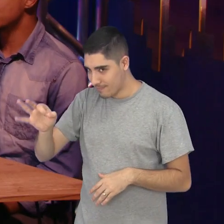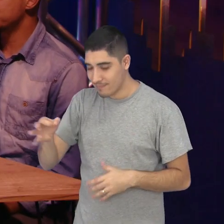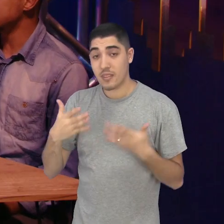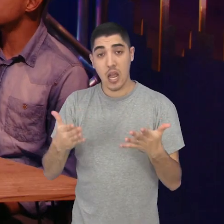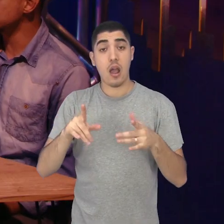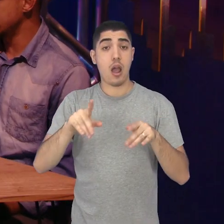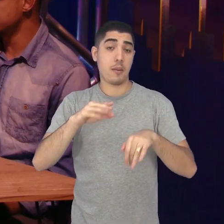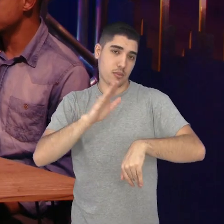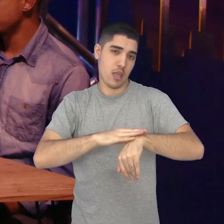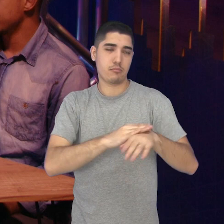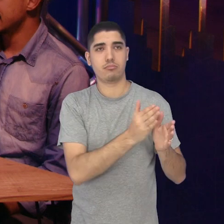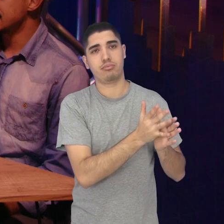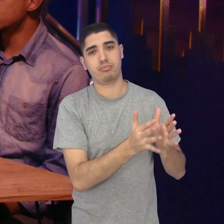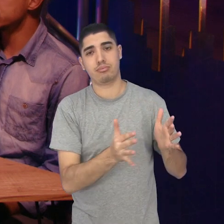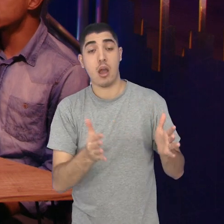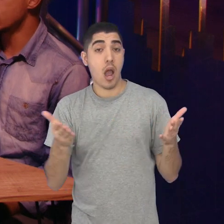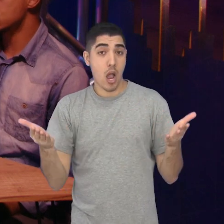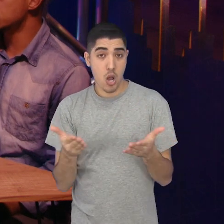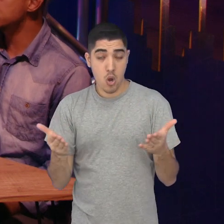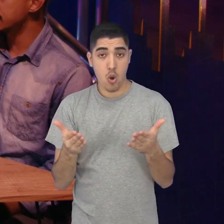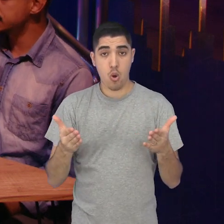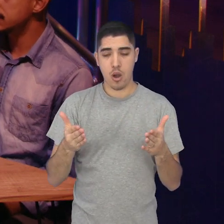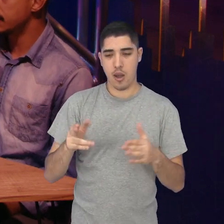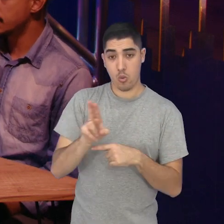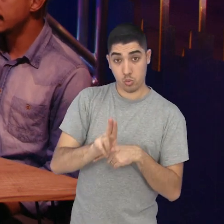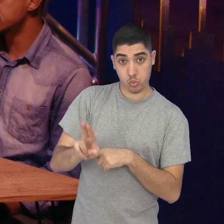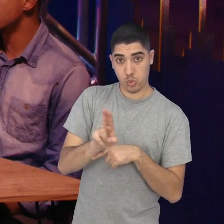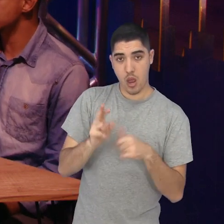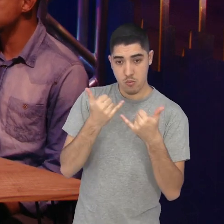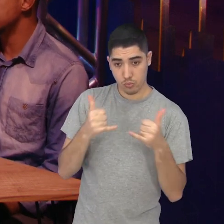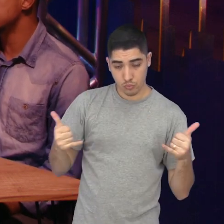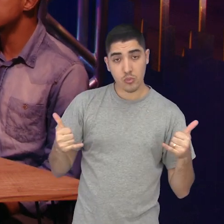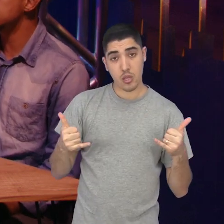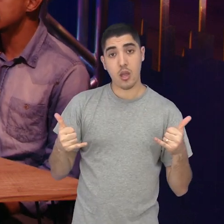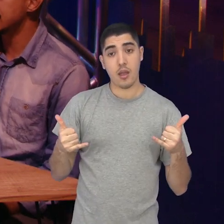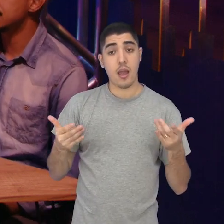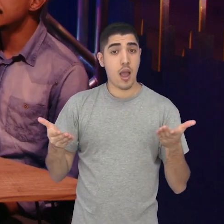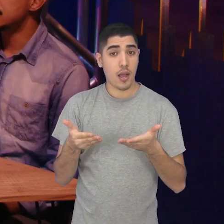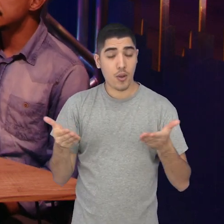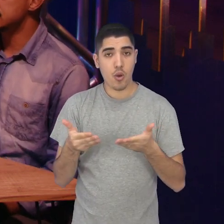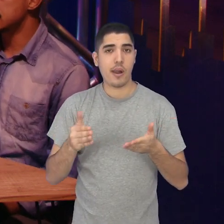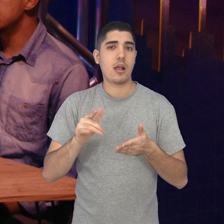que passou o tempo e hoje o consumo de energia, a maior parte do consumo de energia não está